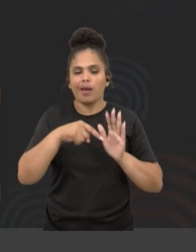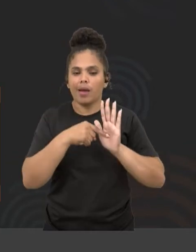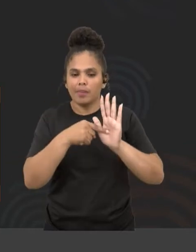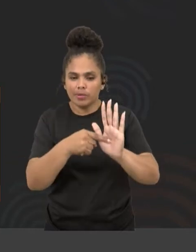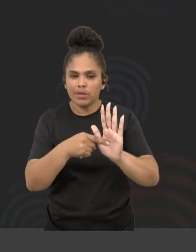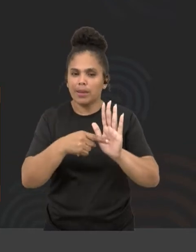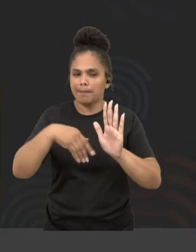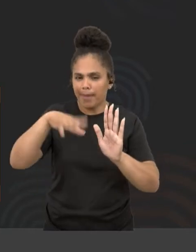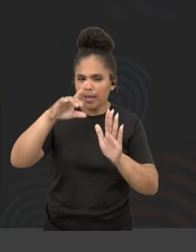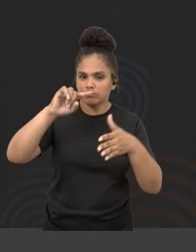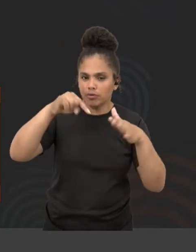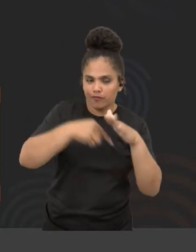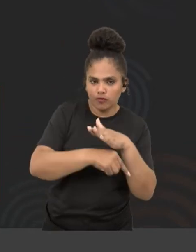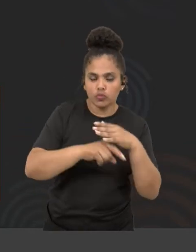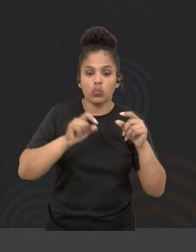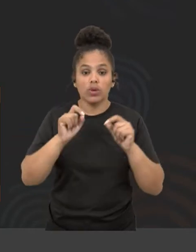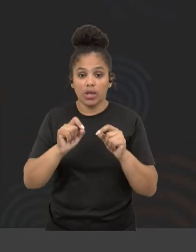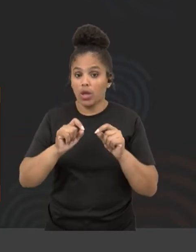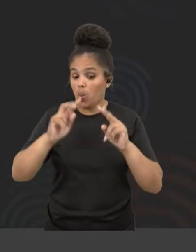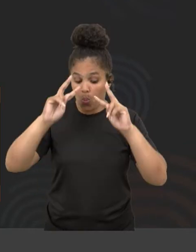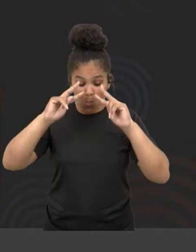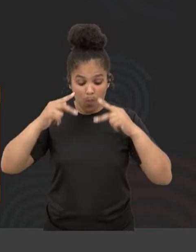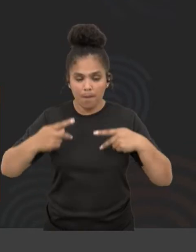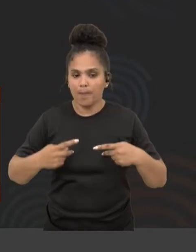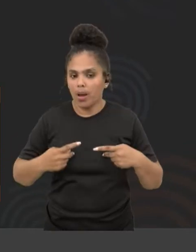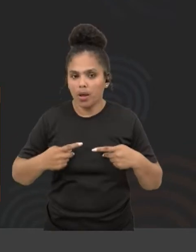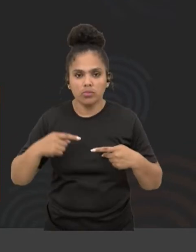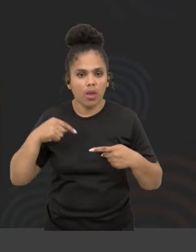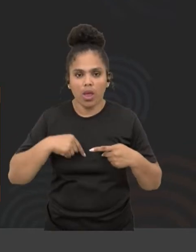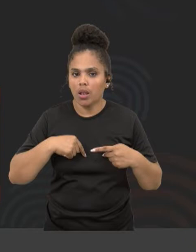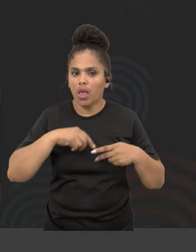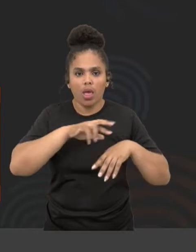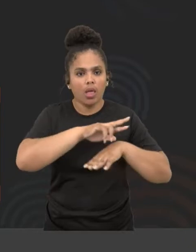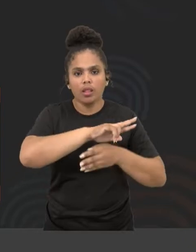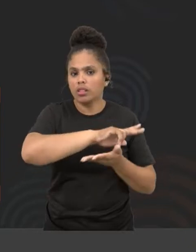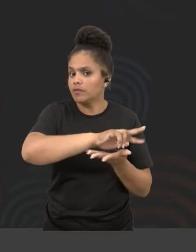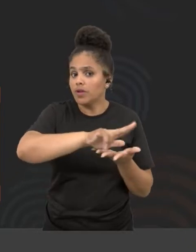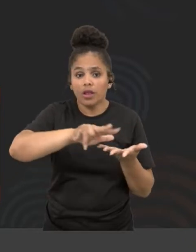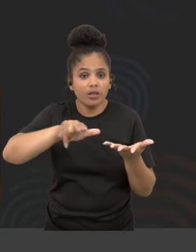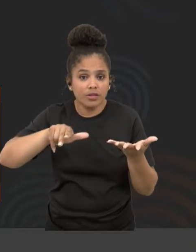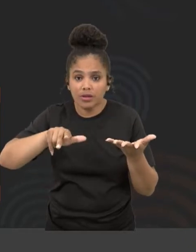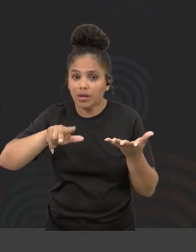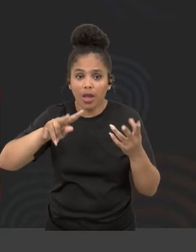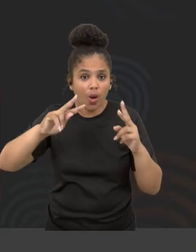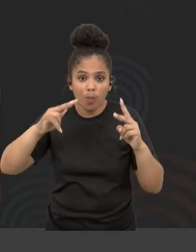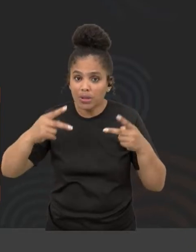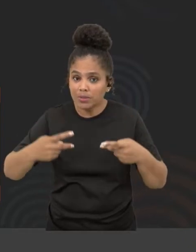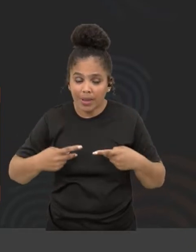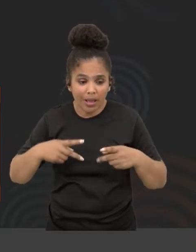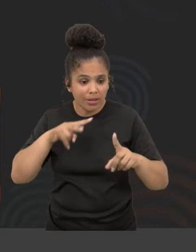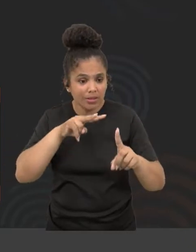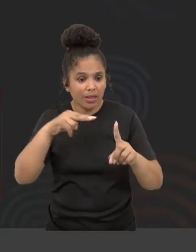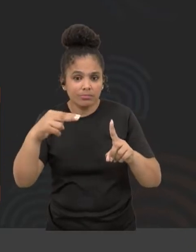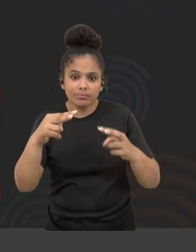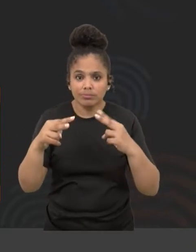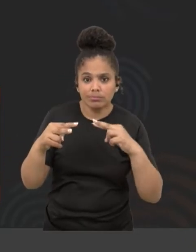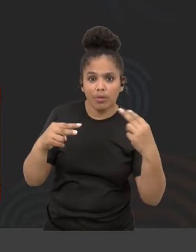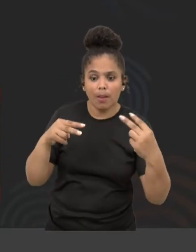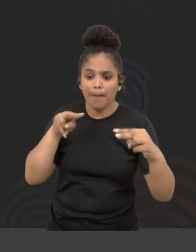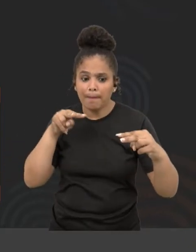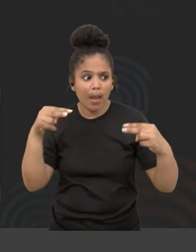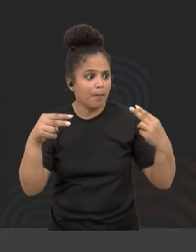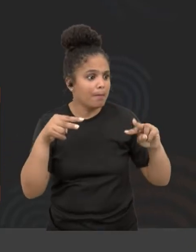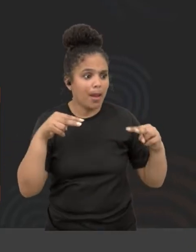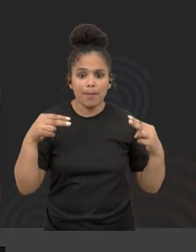a fundo, é que o ser humano ele é muito diverso, né? A humanidade percebe as coisas de formas diferentes.